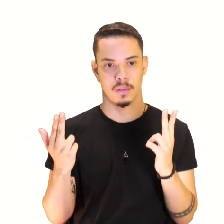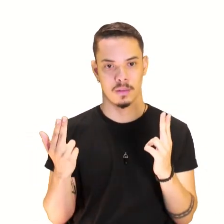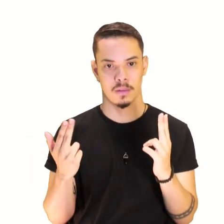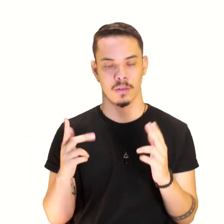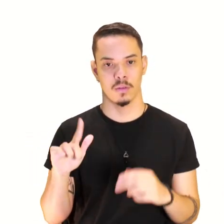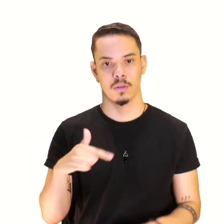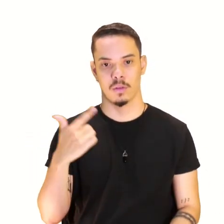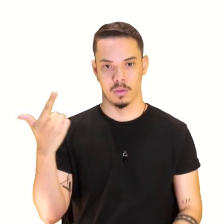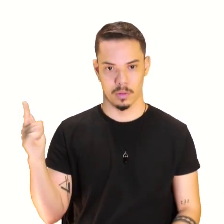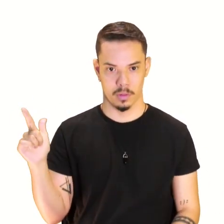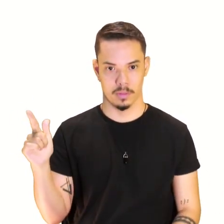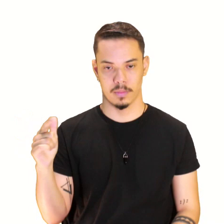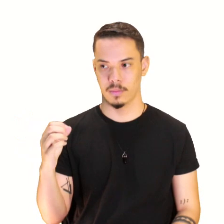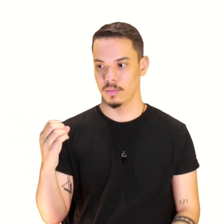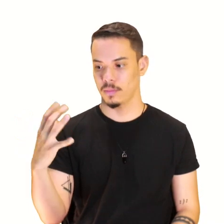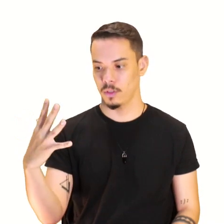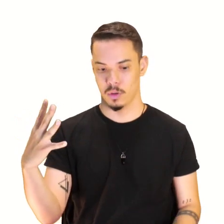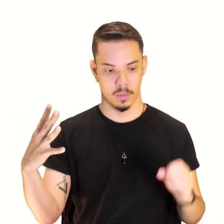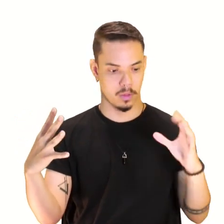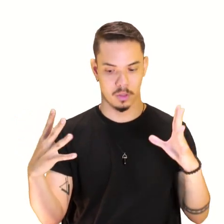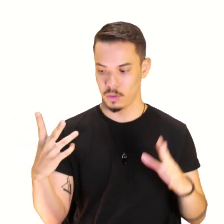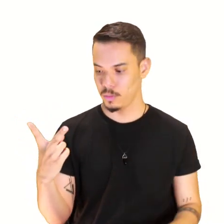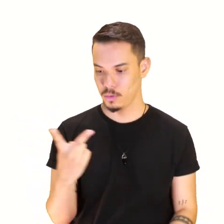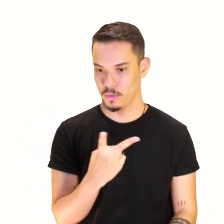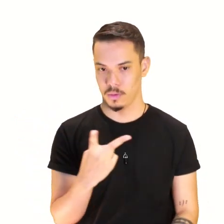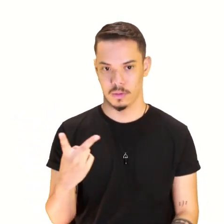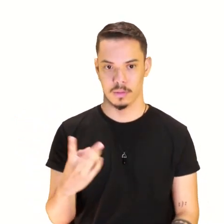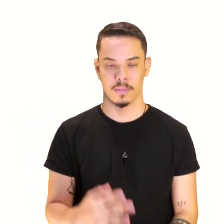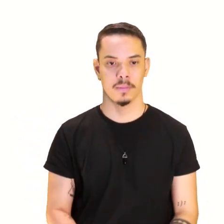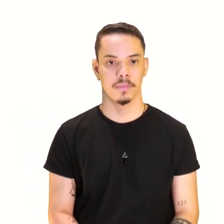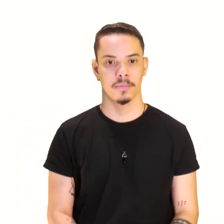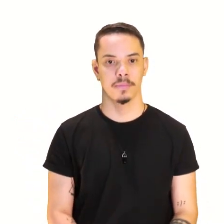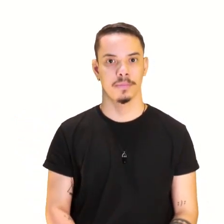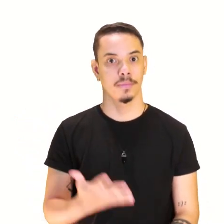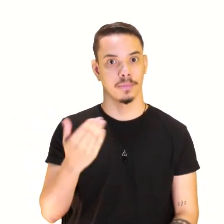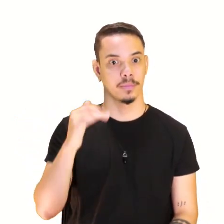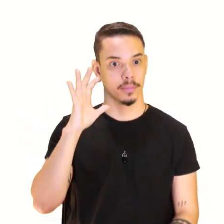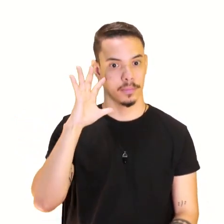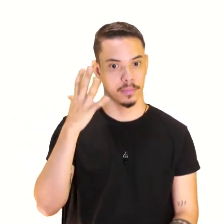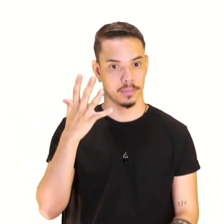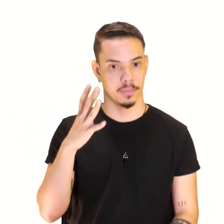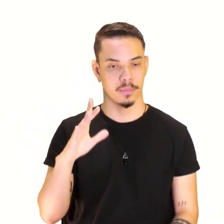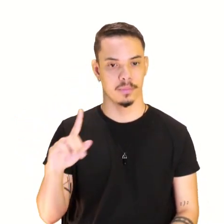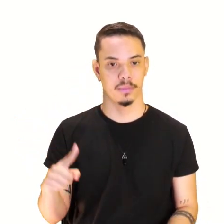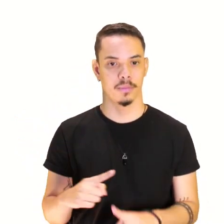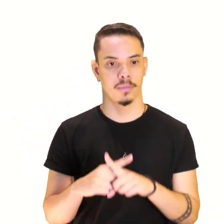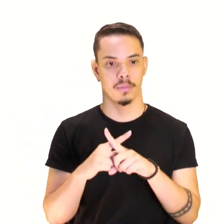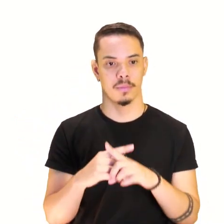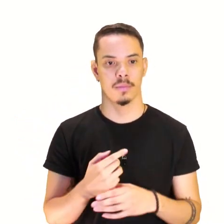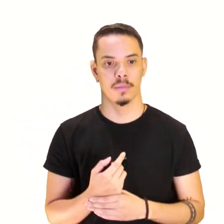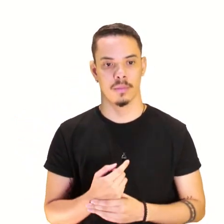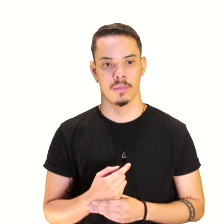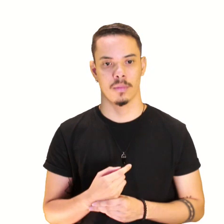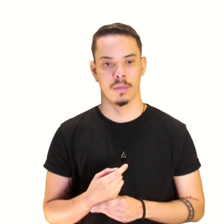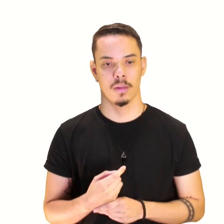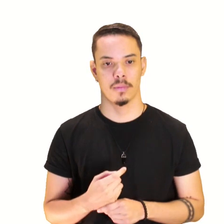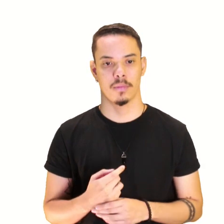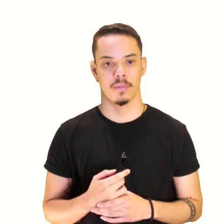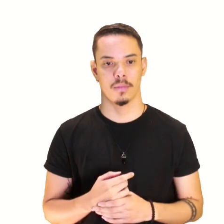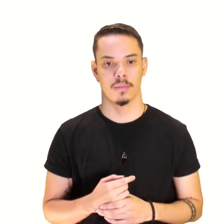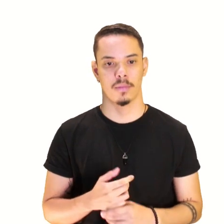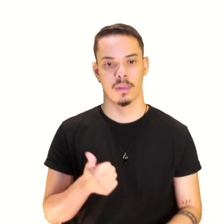de um está para a sombra do outro. E aí vamos resolvendo, né? Multiplicamos, cruzado. 14 vezes